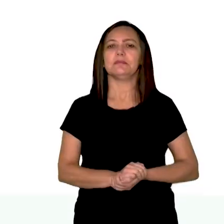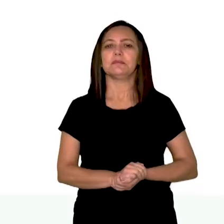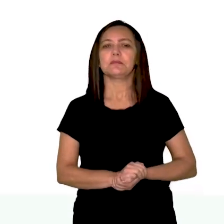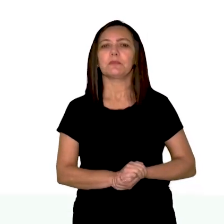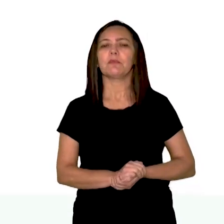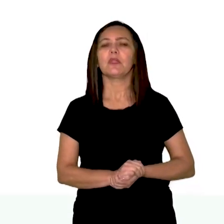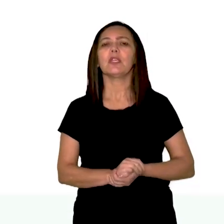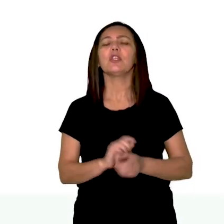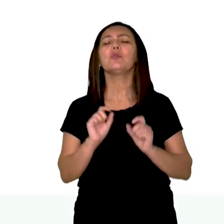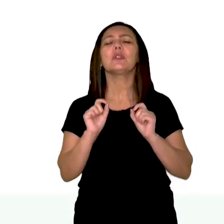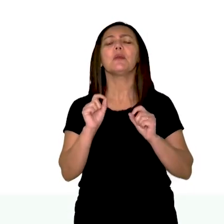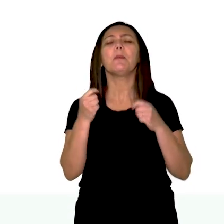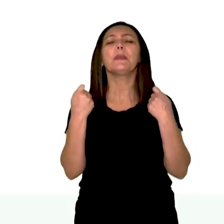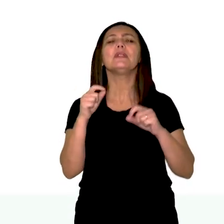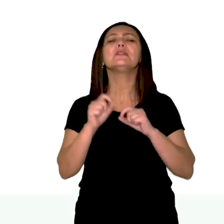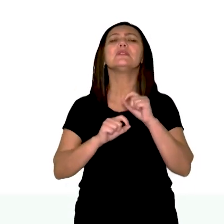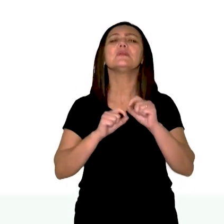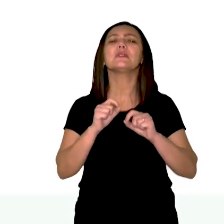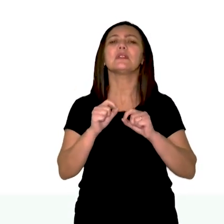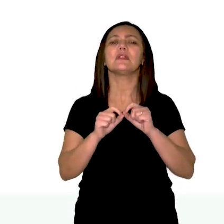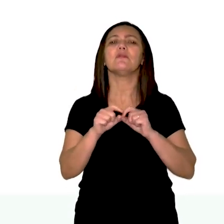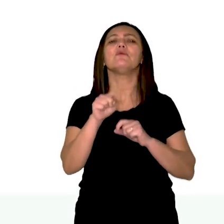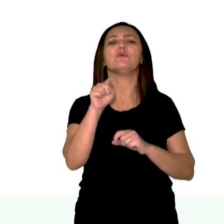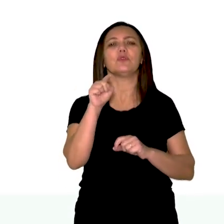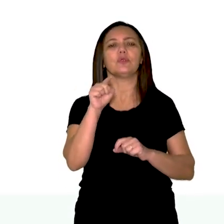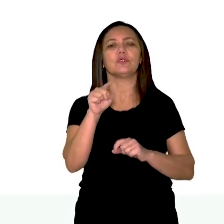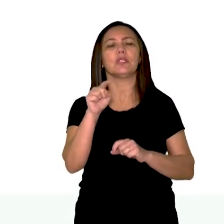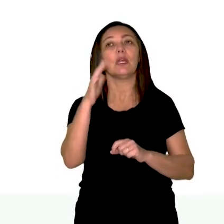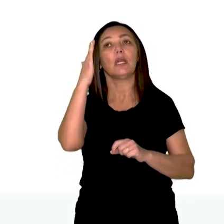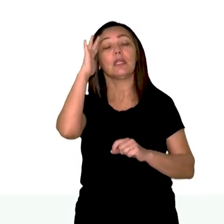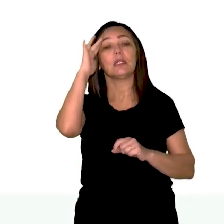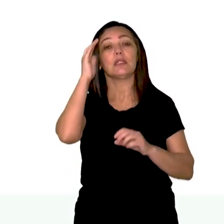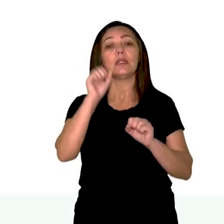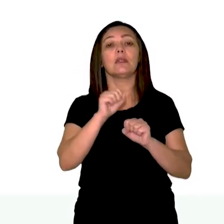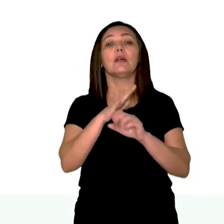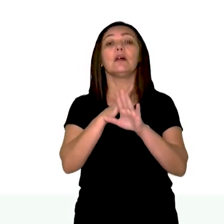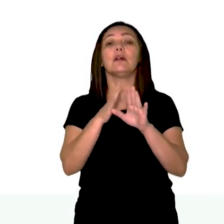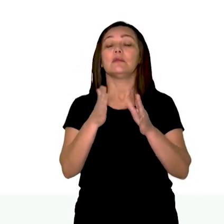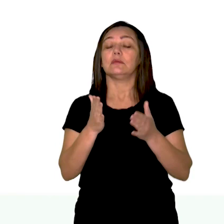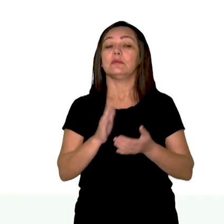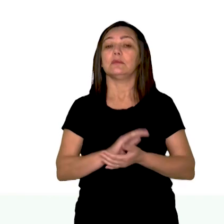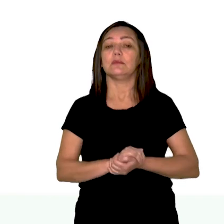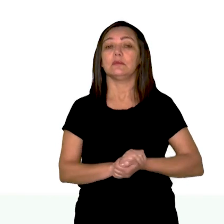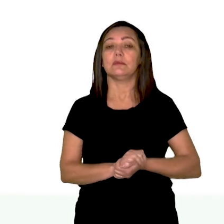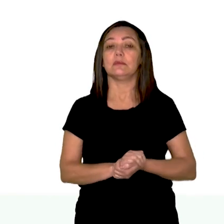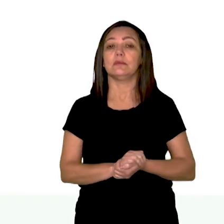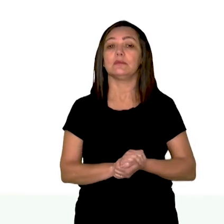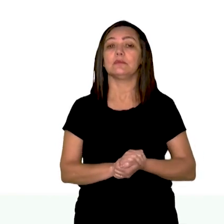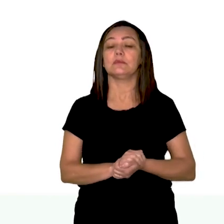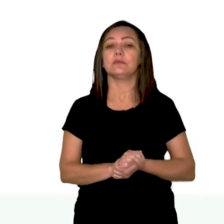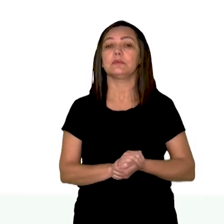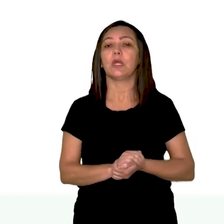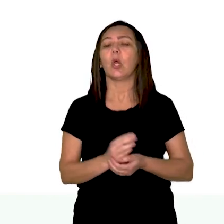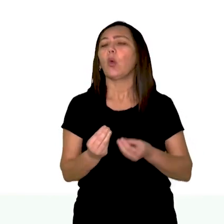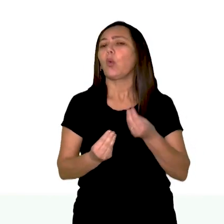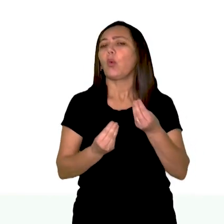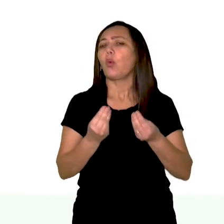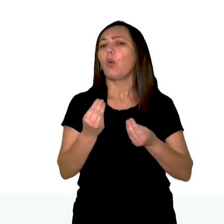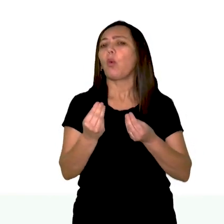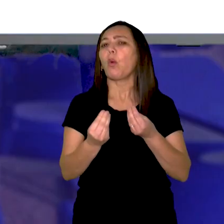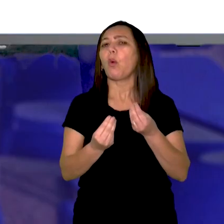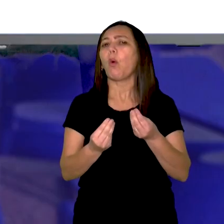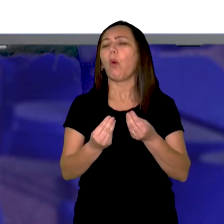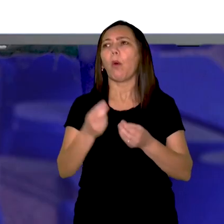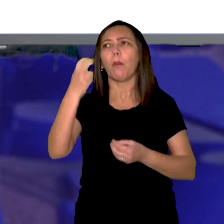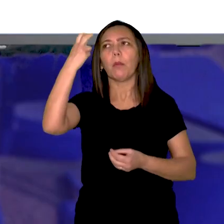E o que é preciso também você entender antes de tudo? Como e de que maneira